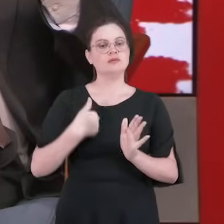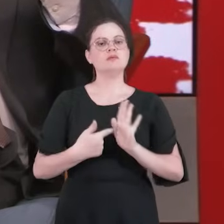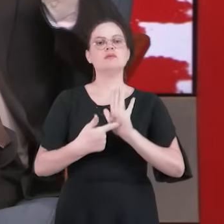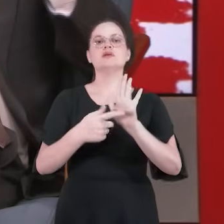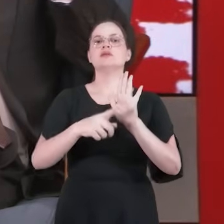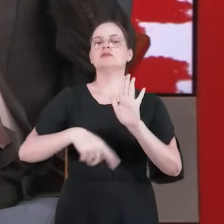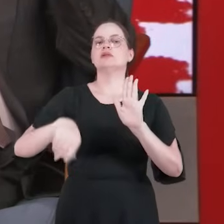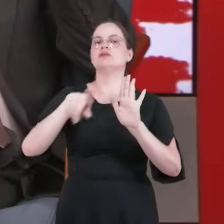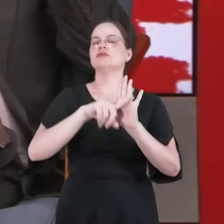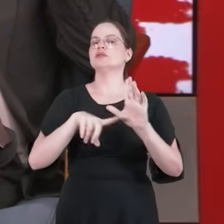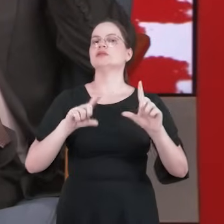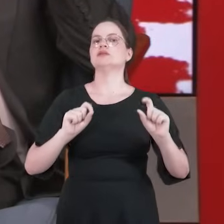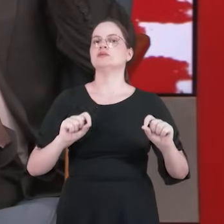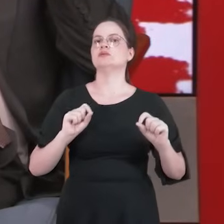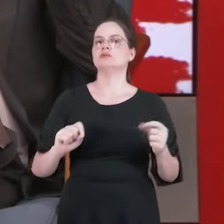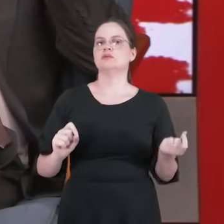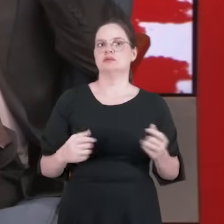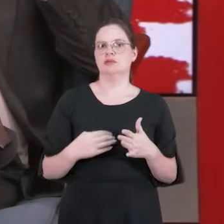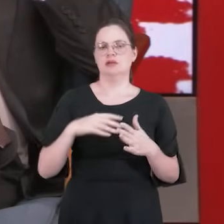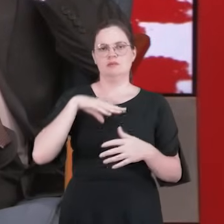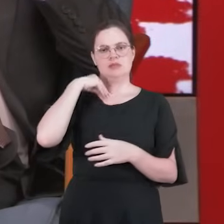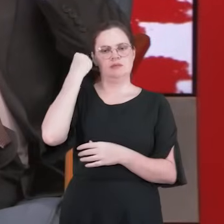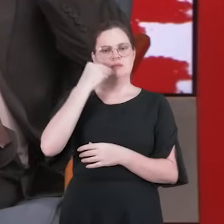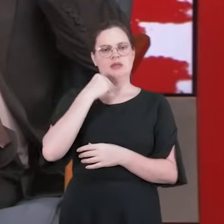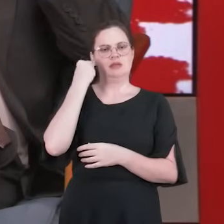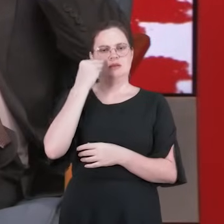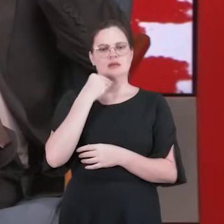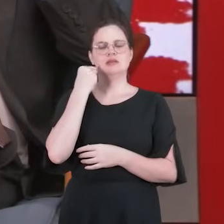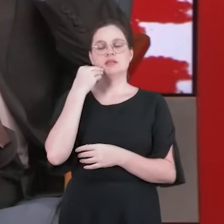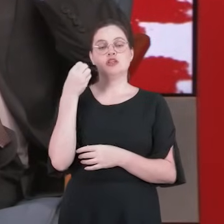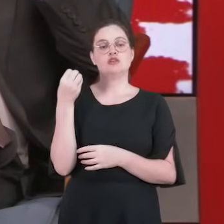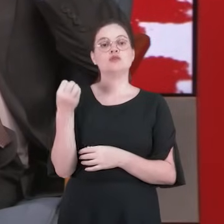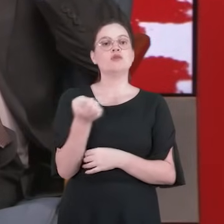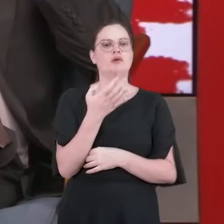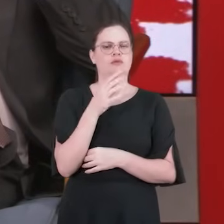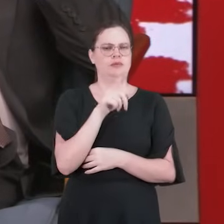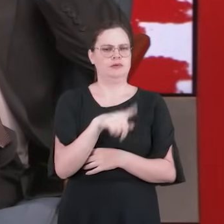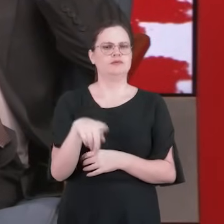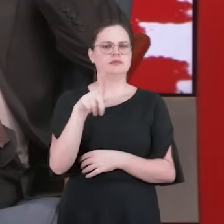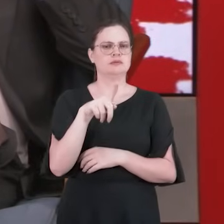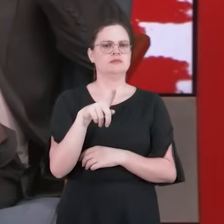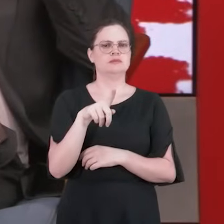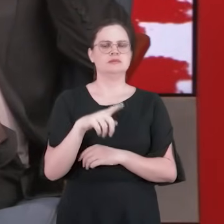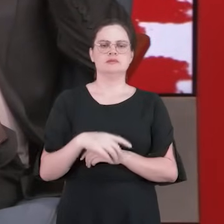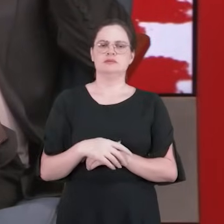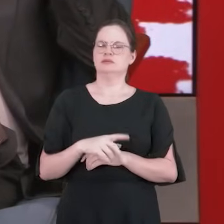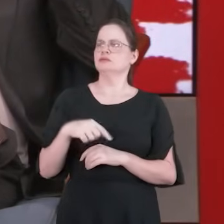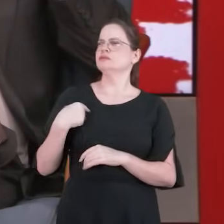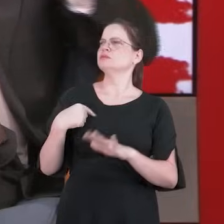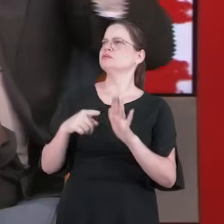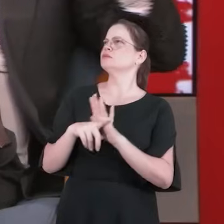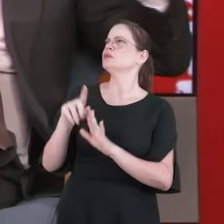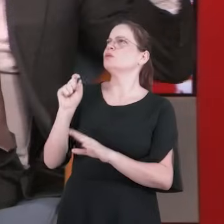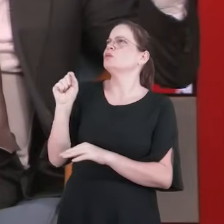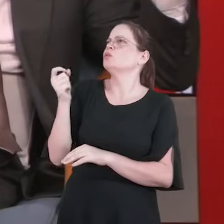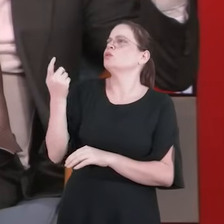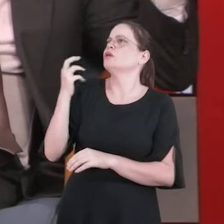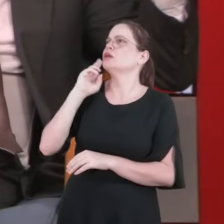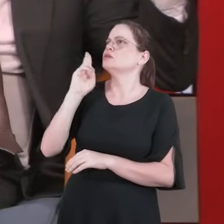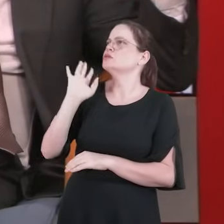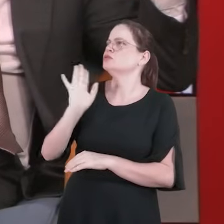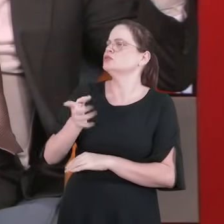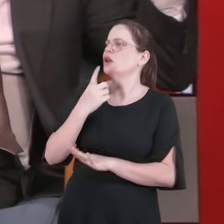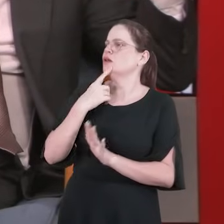mostrar nessa obra uma experiência nova. E nós perguntamos o quê? Nós já tínhamos